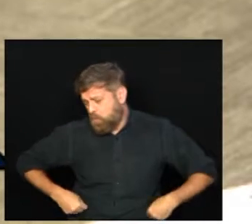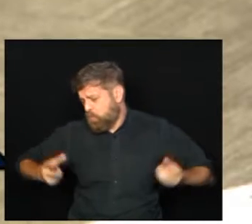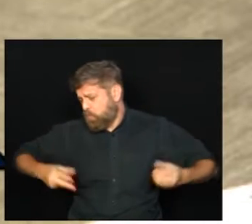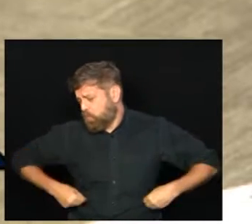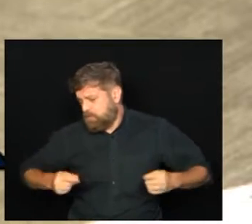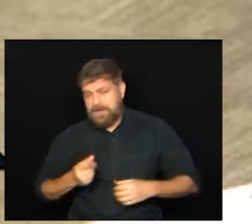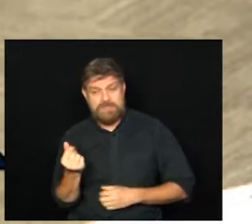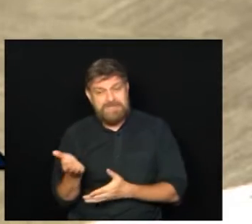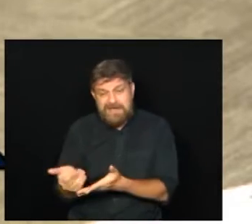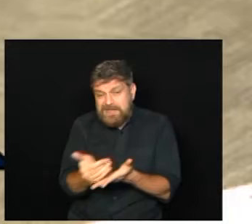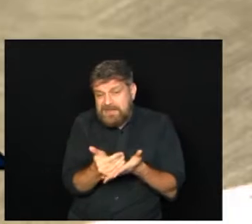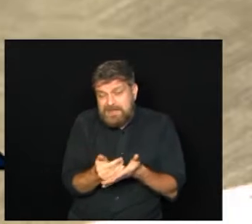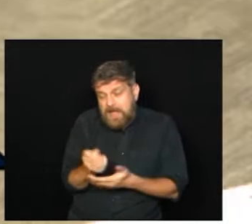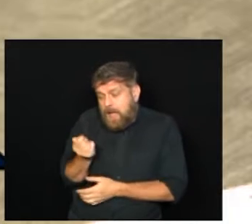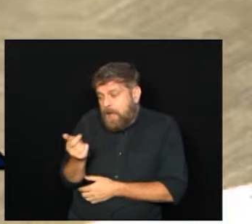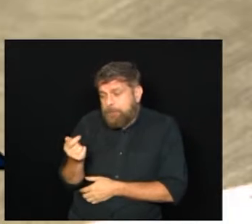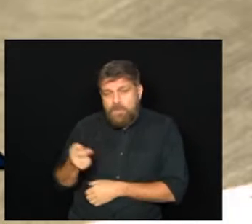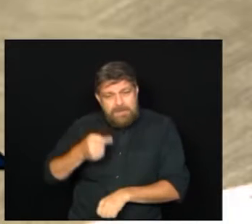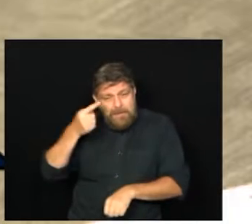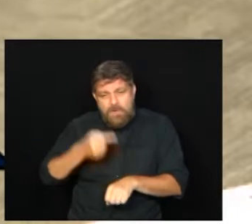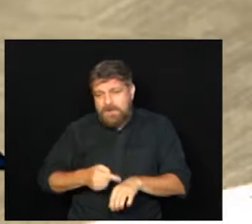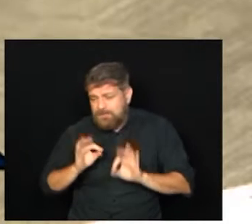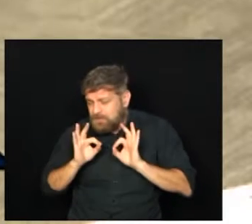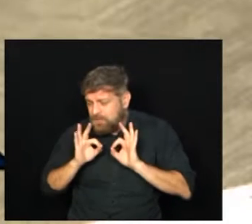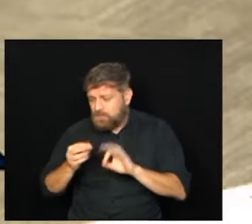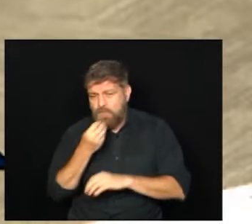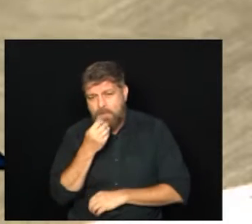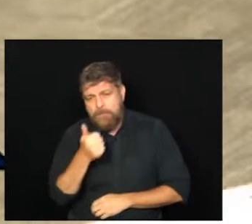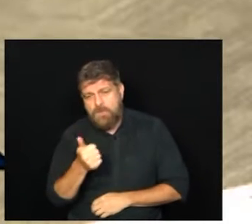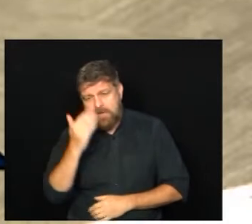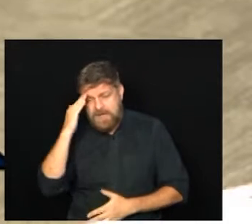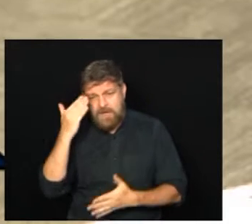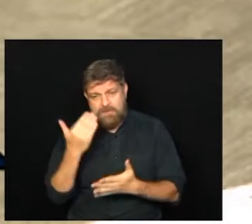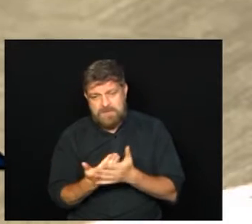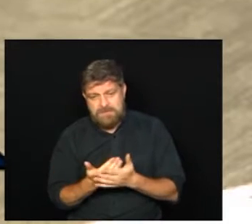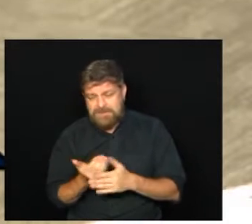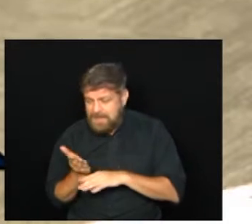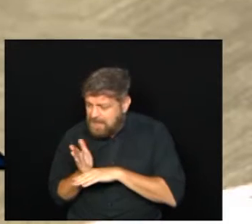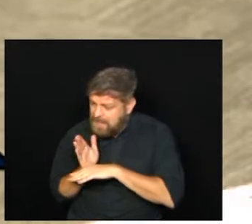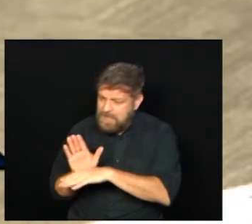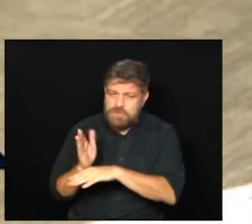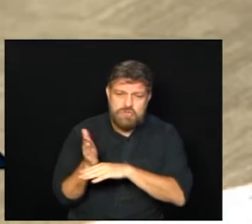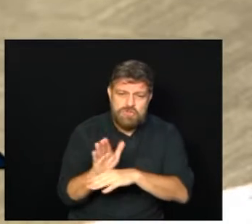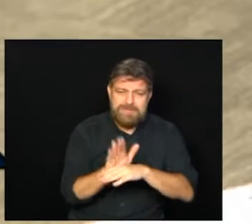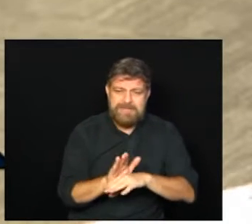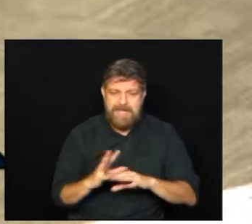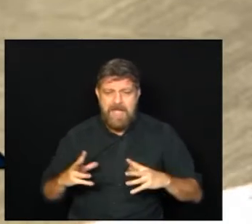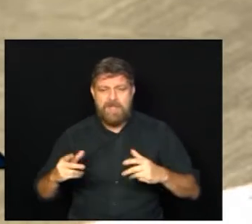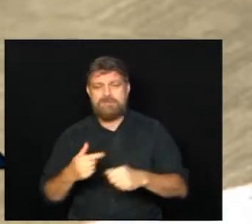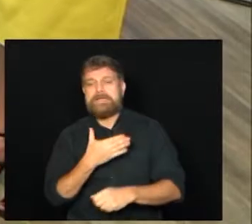recursos são poucos, então vem numa hora muito boa, porque com certeza vai ajudar todos aqueles que estão apertados.